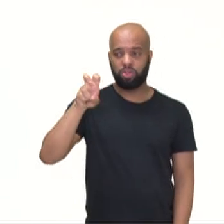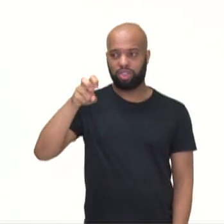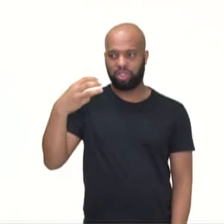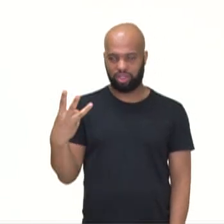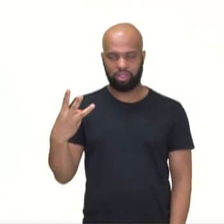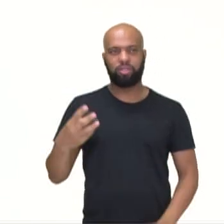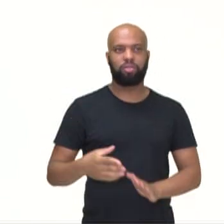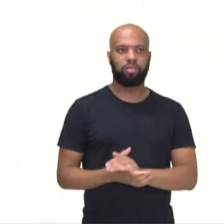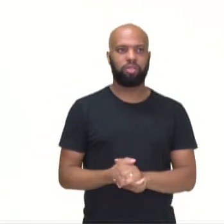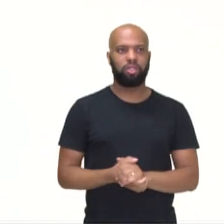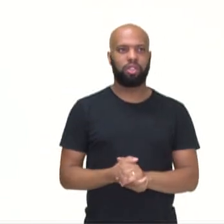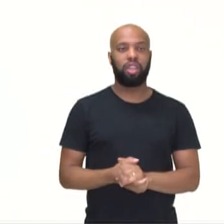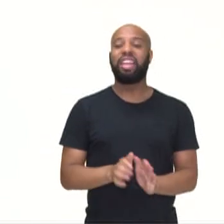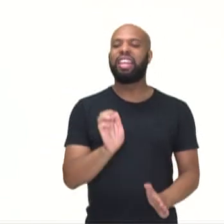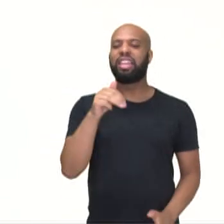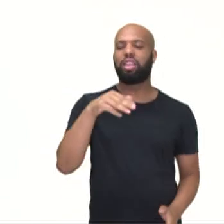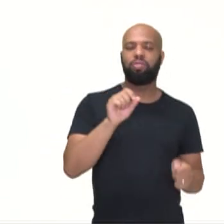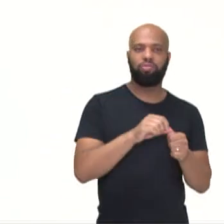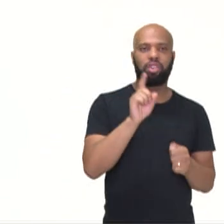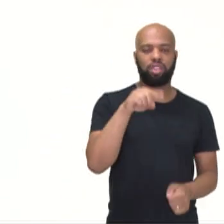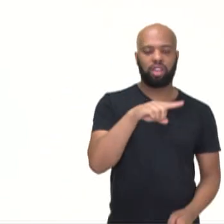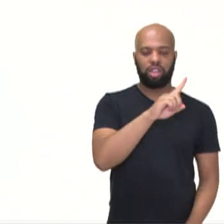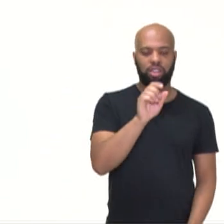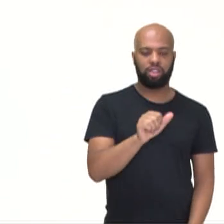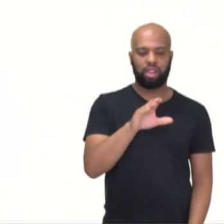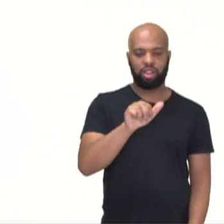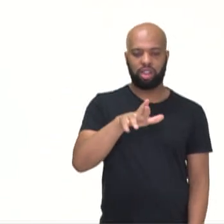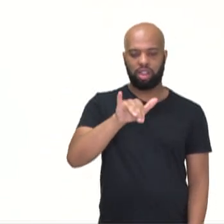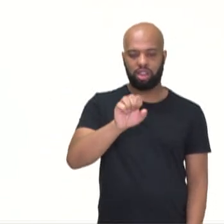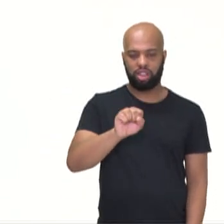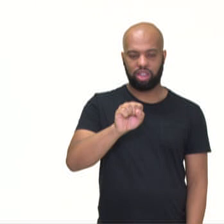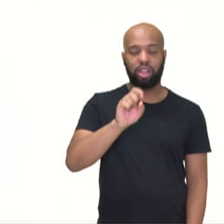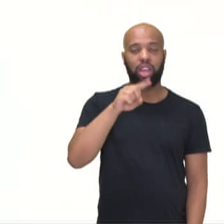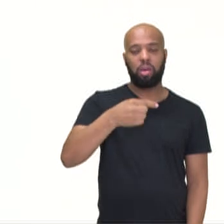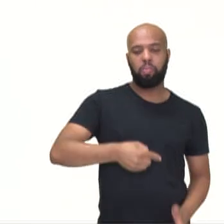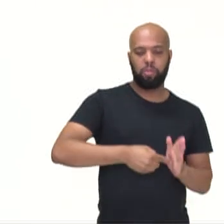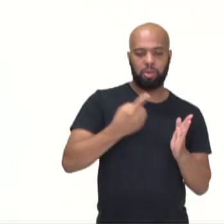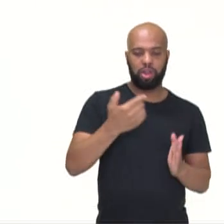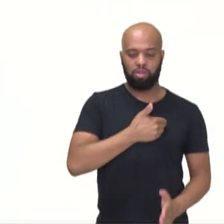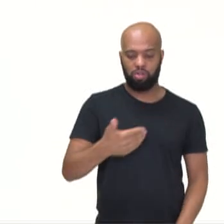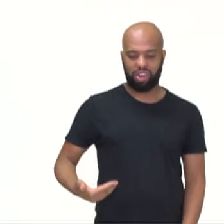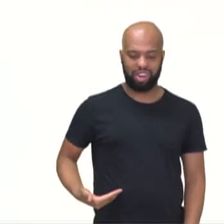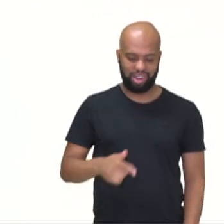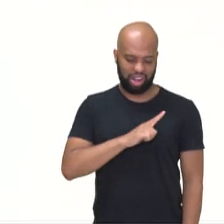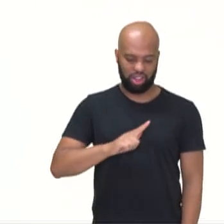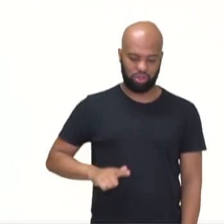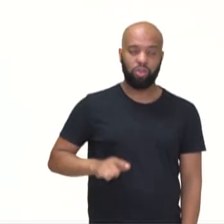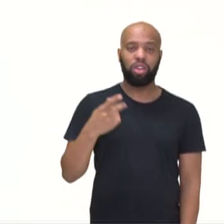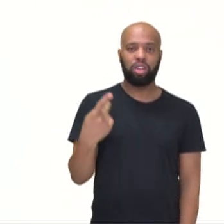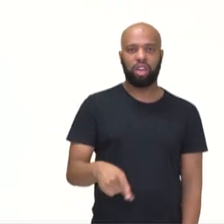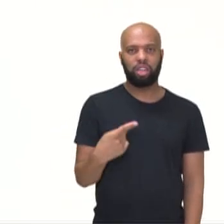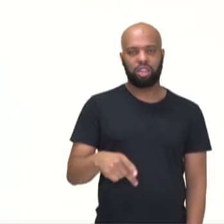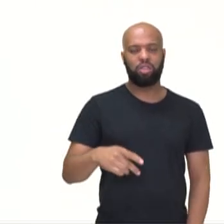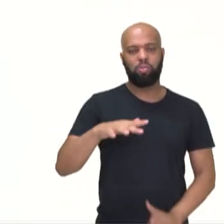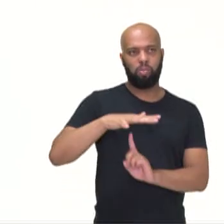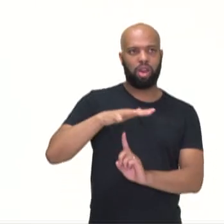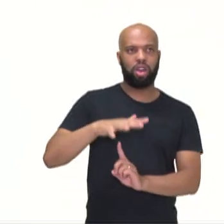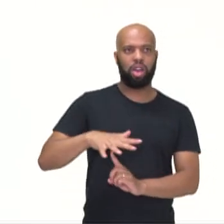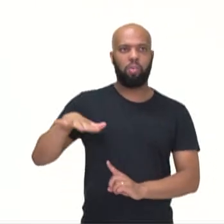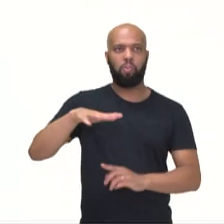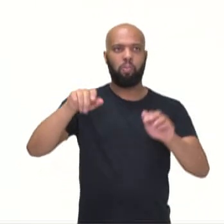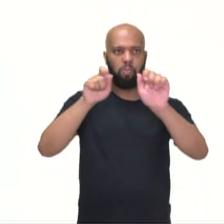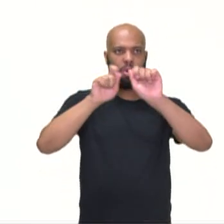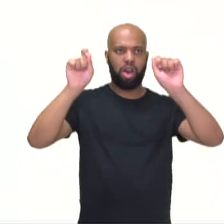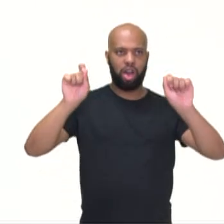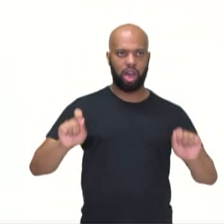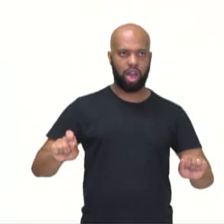1853, através de Zacarias de Góes e Vasconcelos, primeiro governador do Paraná, com uma área de 199 mil